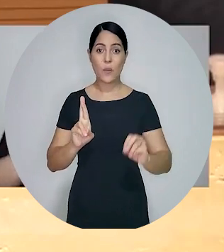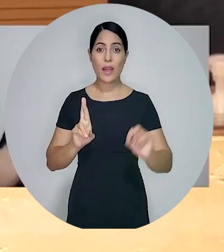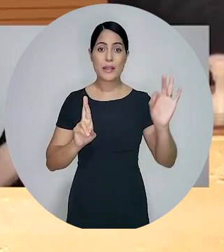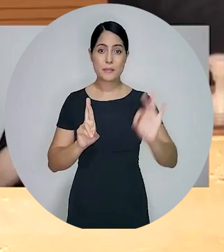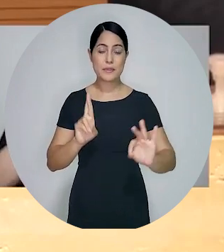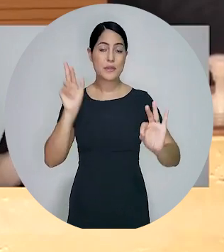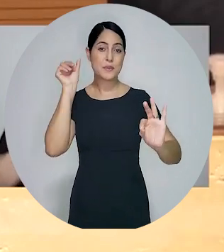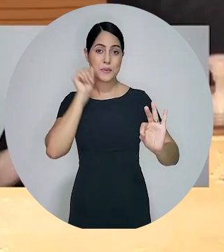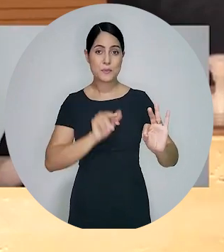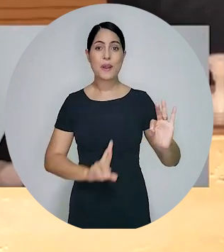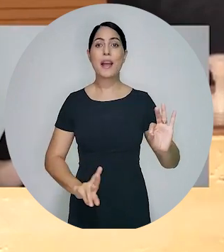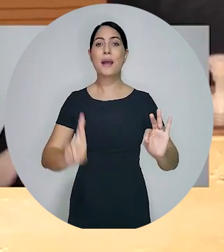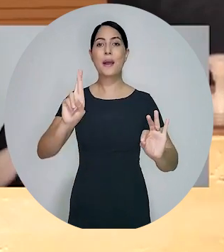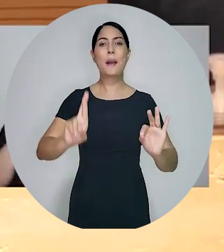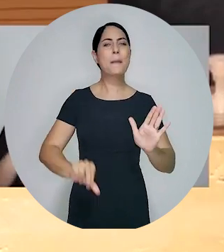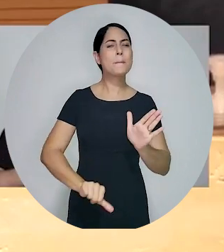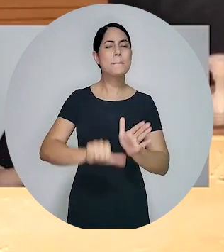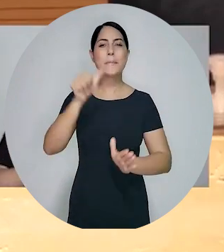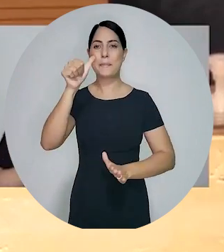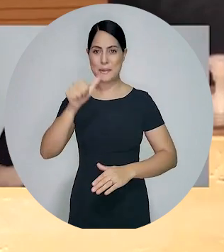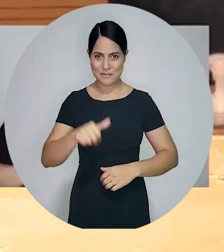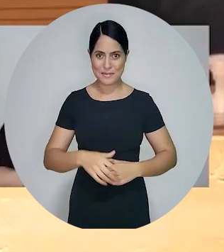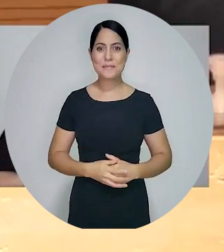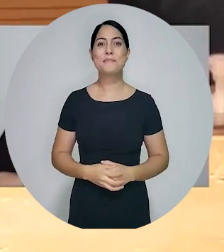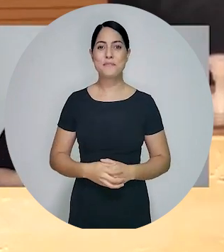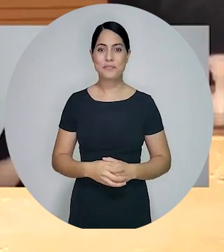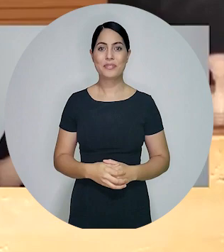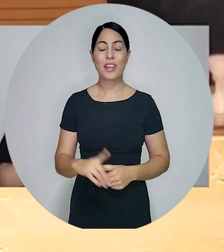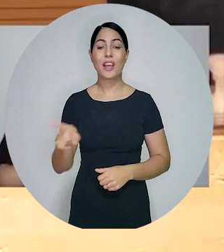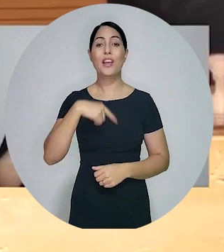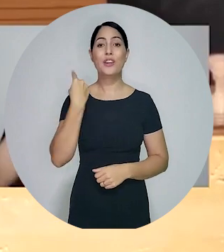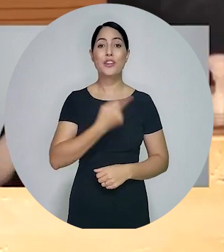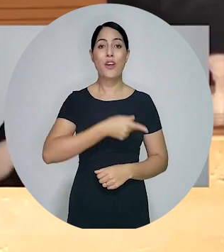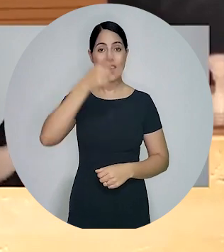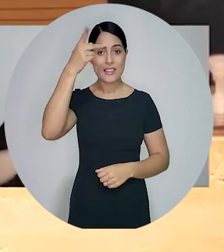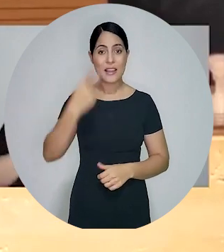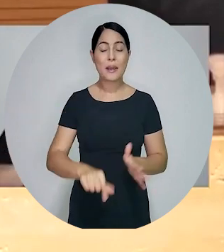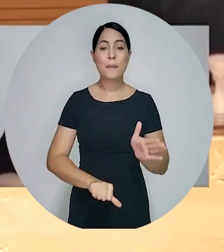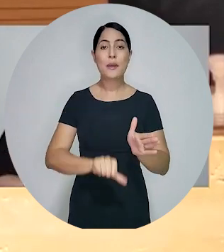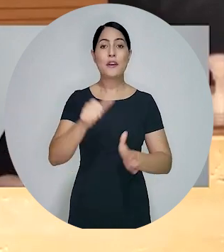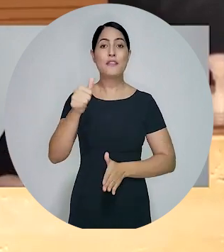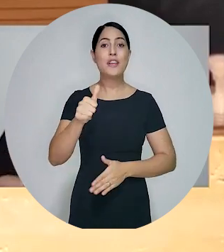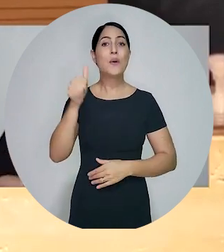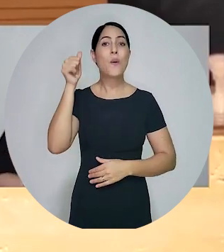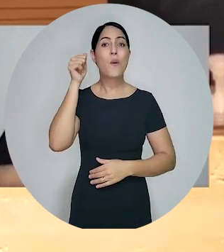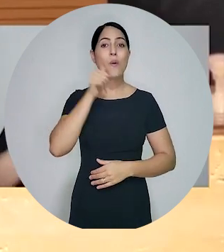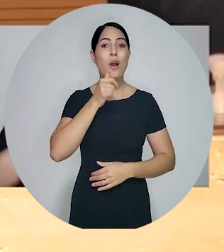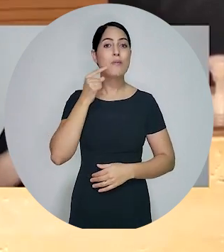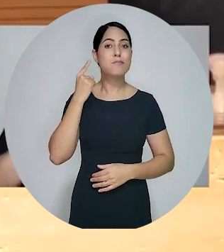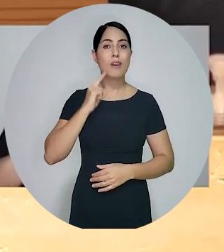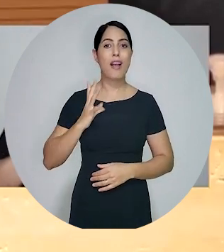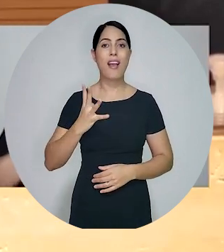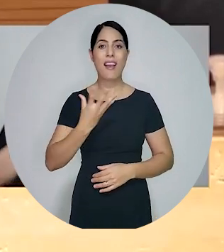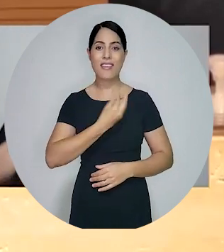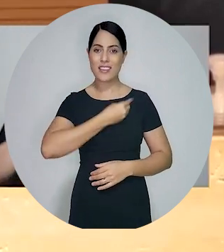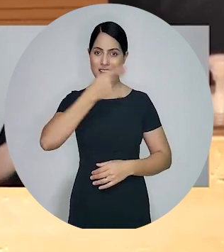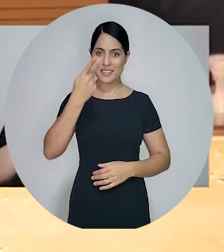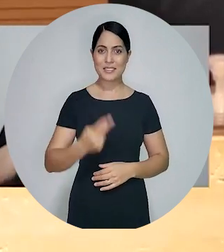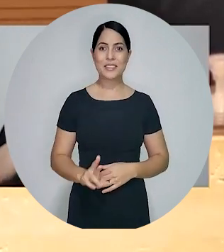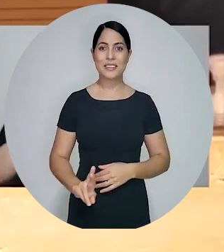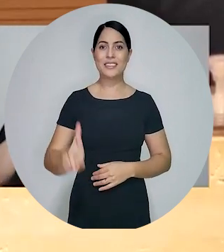aqui representadas. Pela primeira vez nós temos uma advogada trans aqui